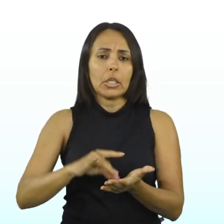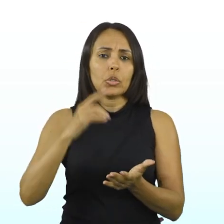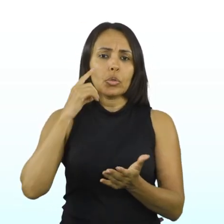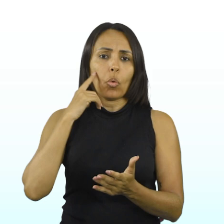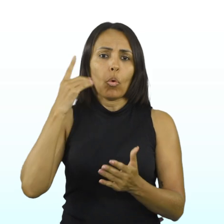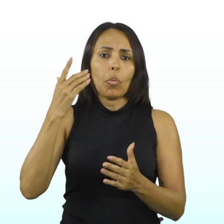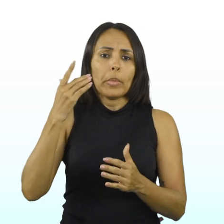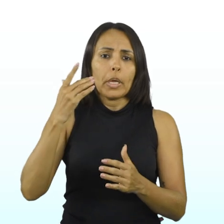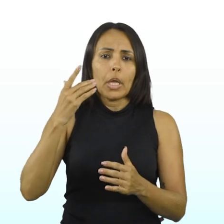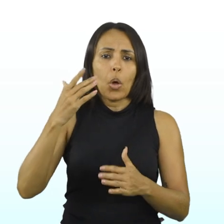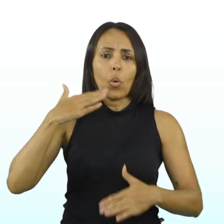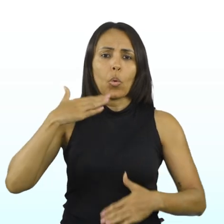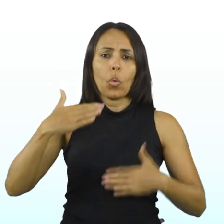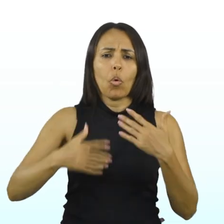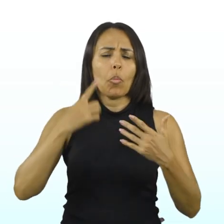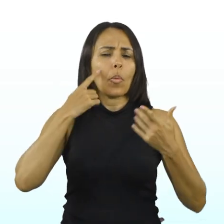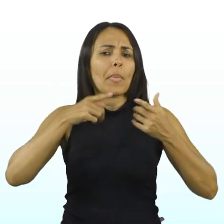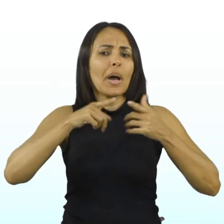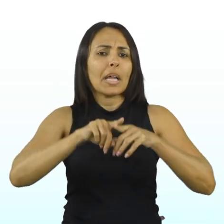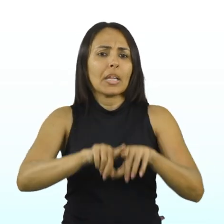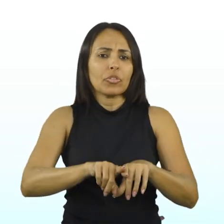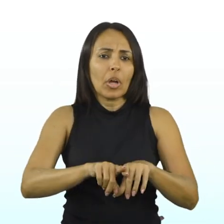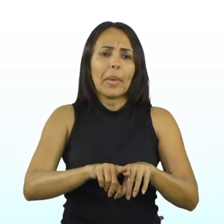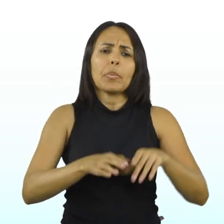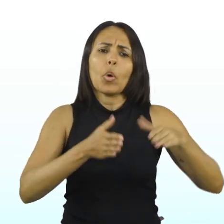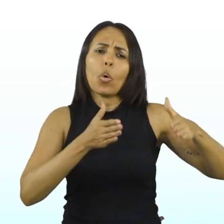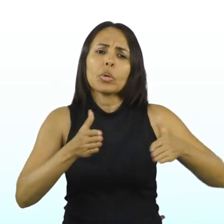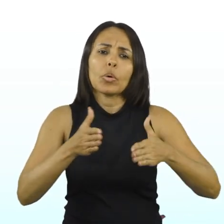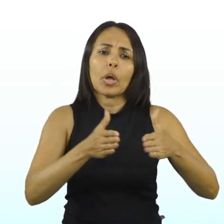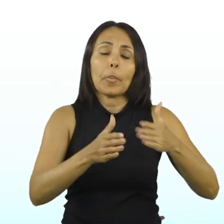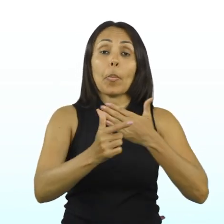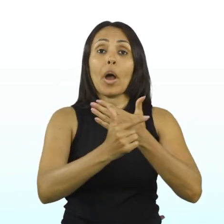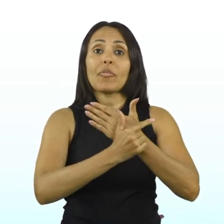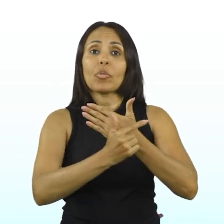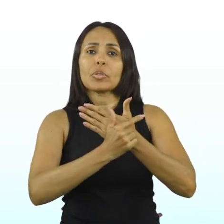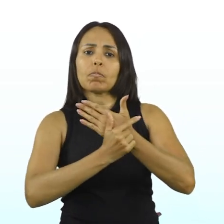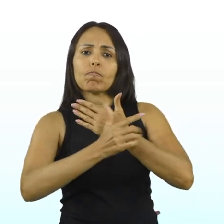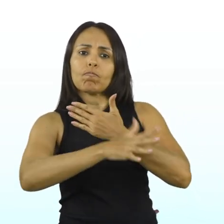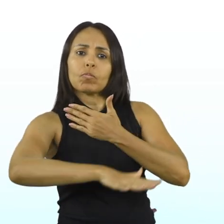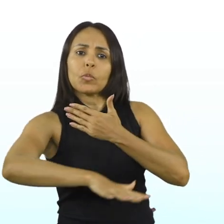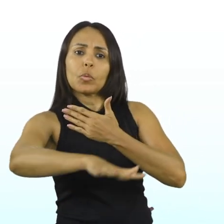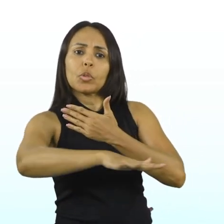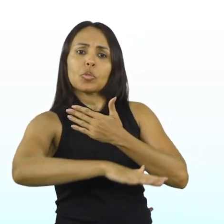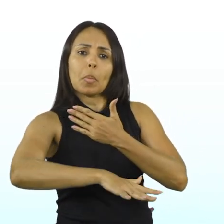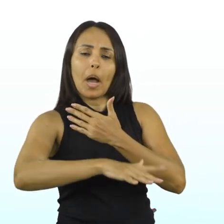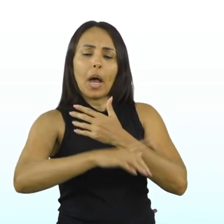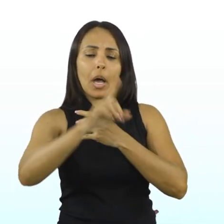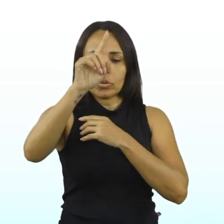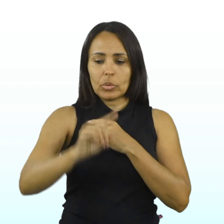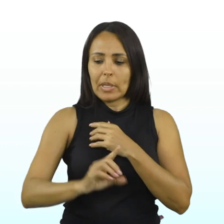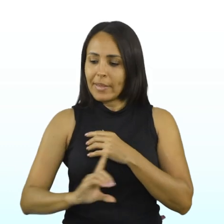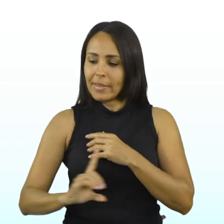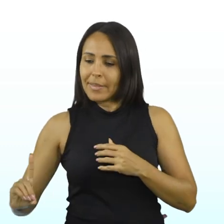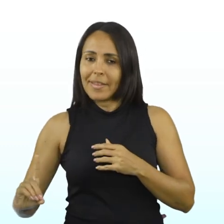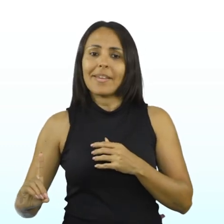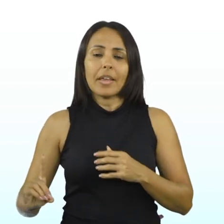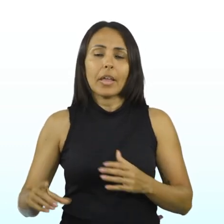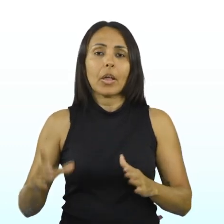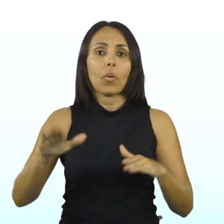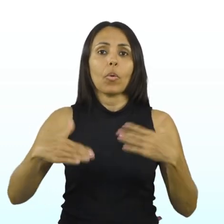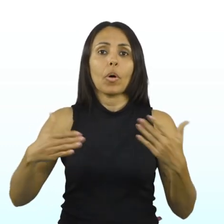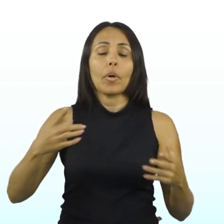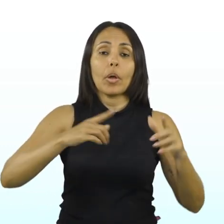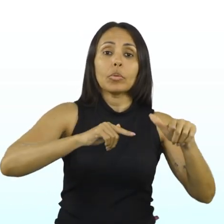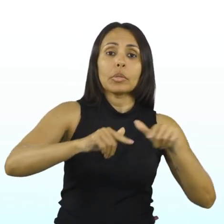atua em um corpo, paralelamente à sua trajetória, em função de um espaço percorrido D. Qual